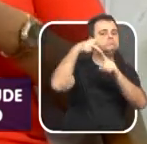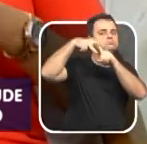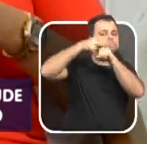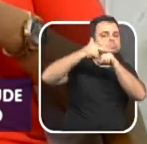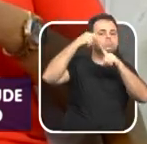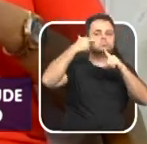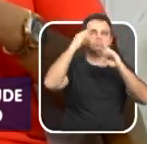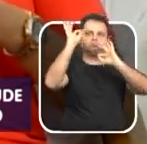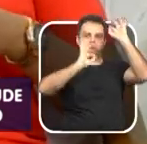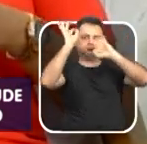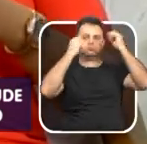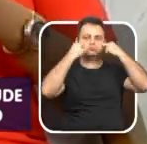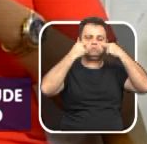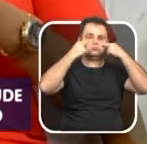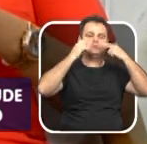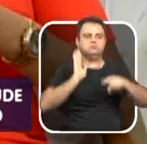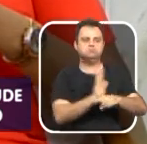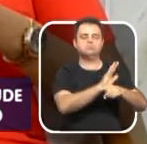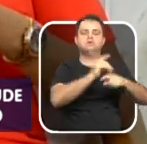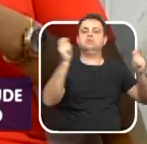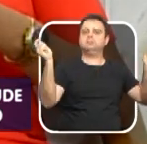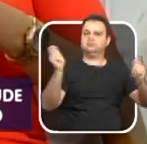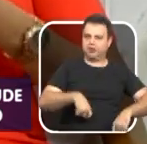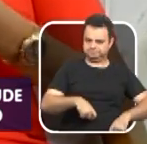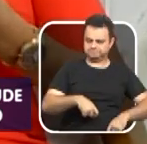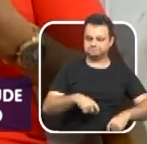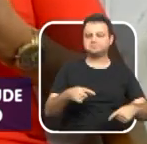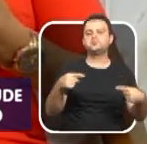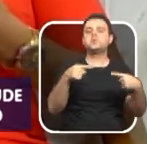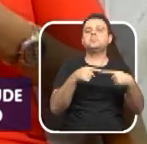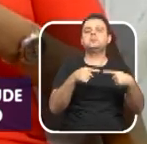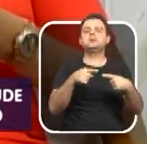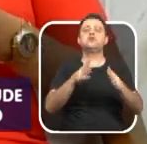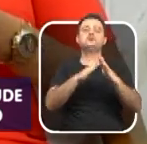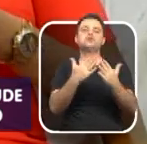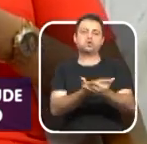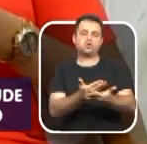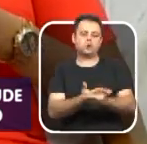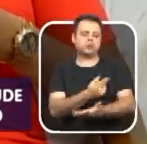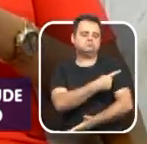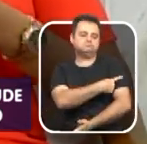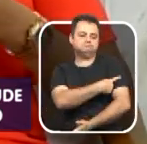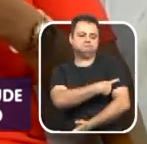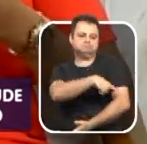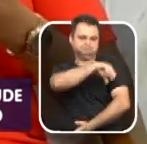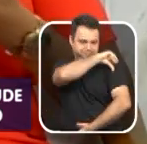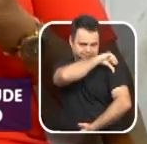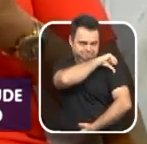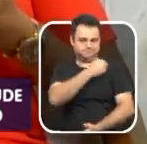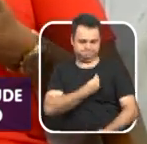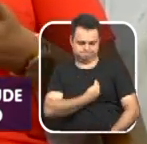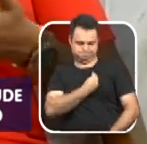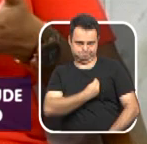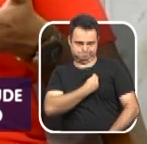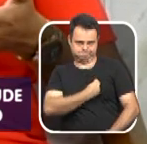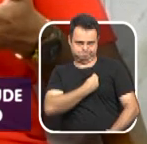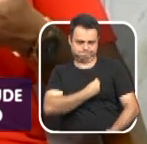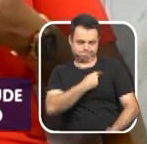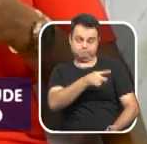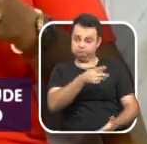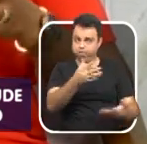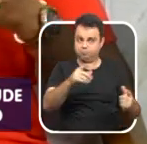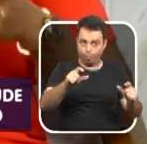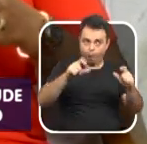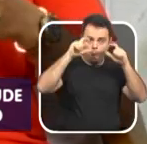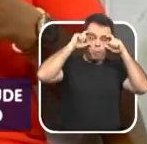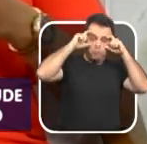os exames e sair até com óculos. Então, isso é muito legal, sabe? E vai evitar a evasão escolar. Às vezes,